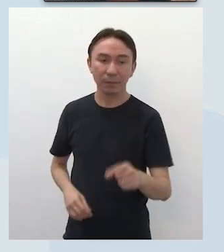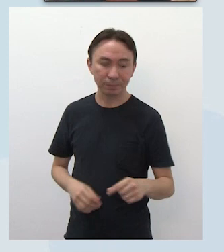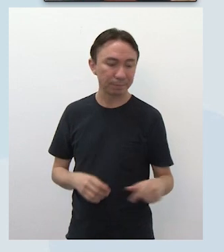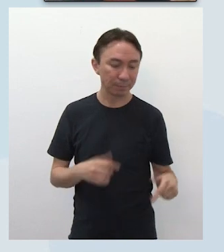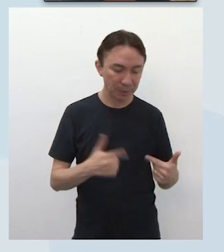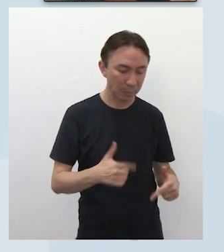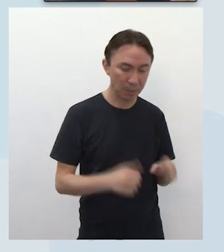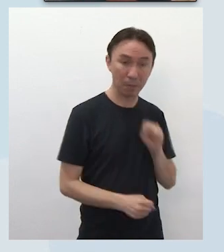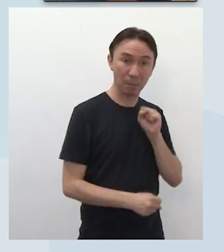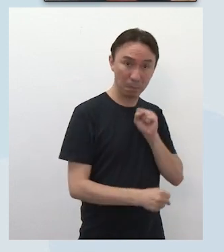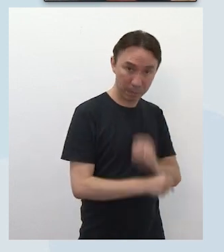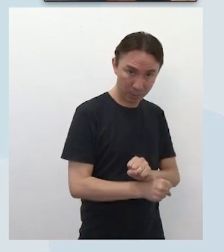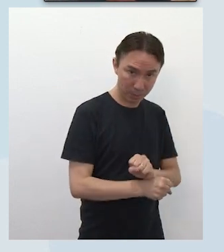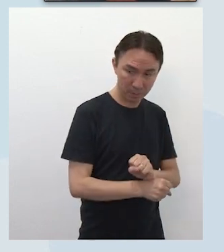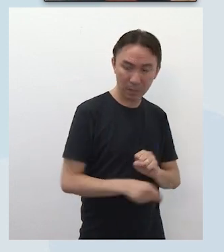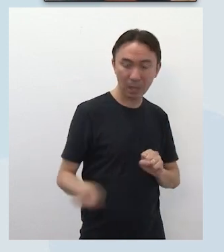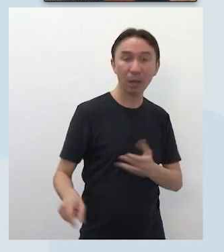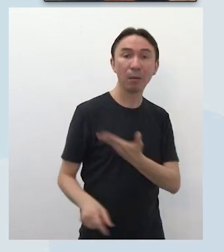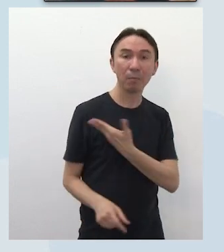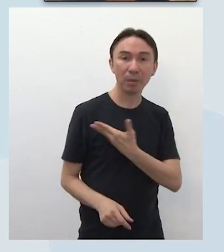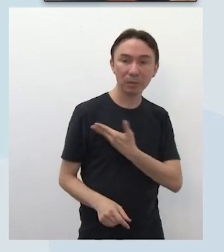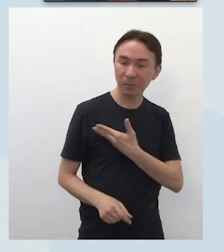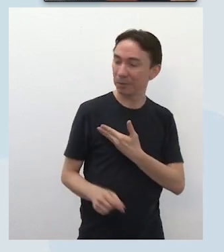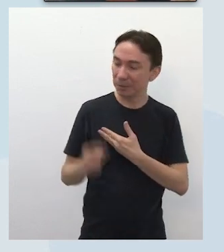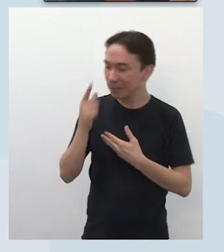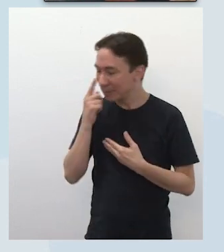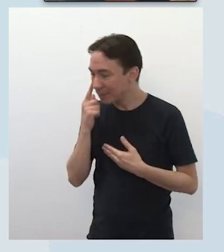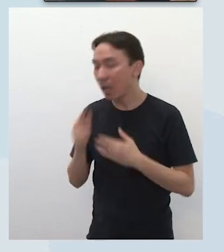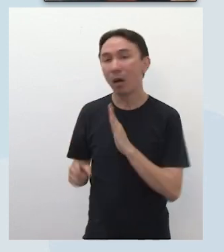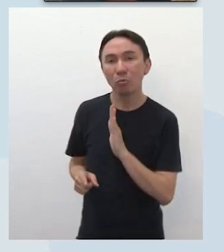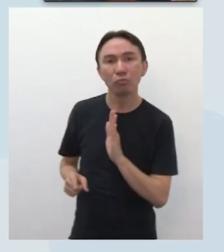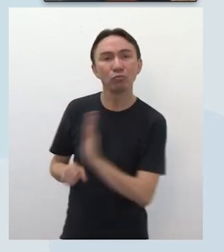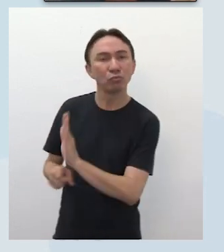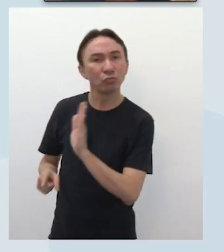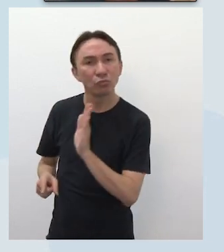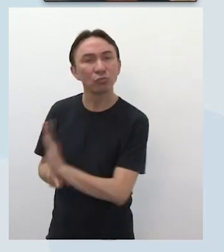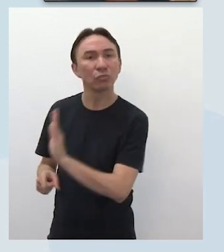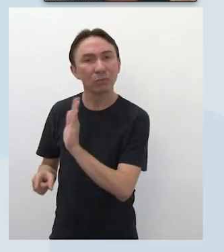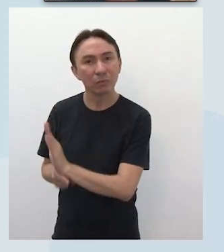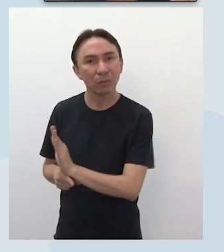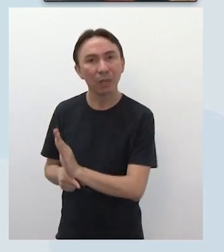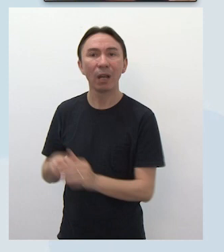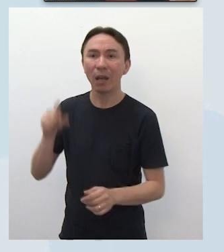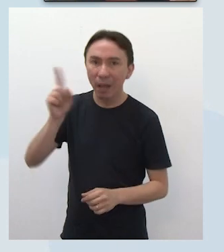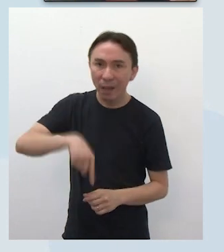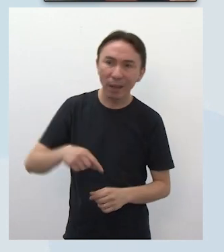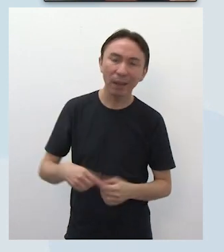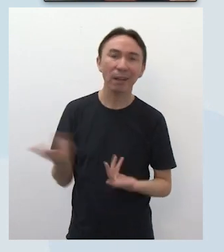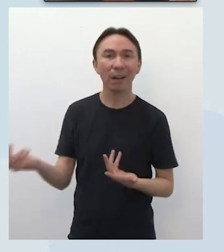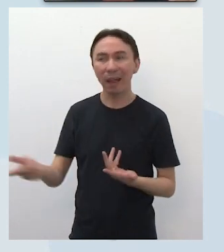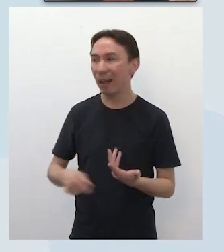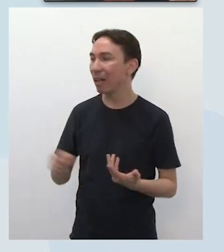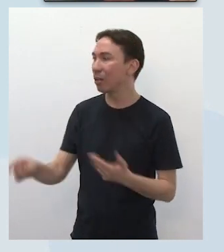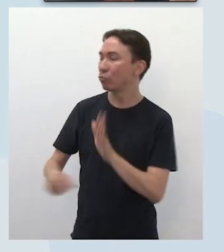estando atrasado, você mostra o quanto se preocupa com os outros. Isso é ser solidário, isso é importante para a nossa